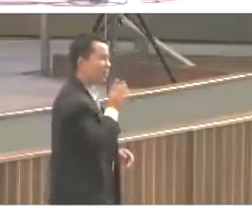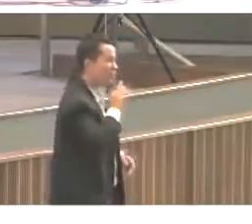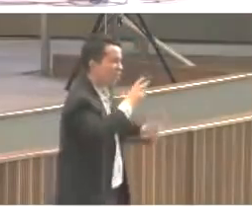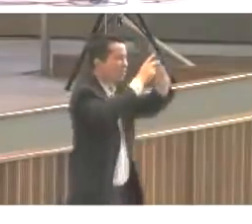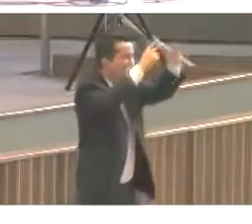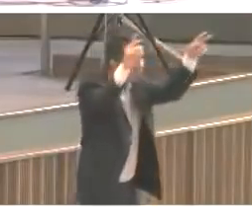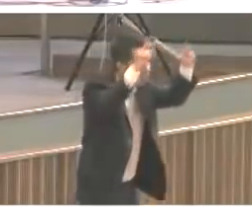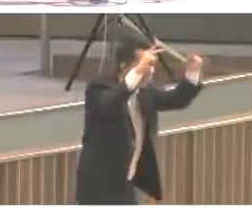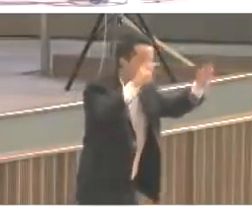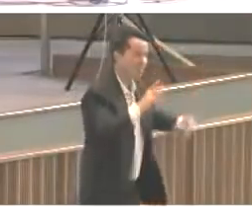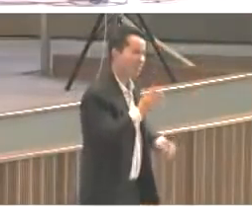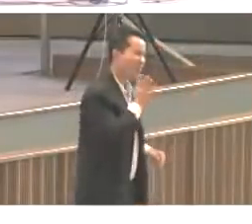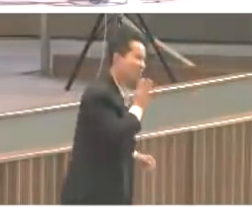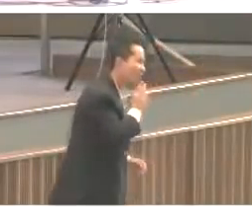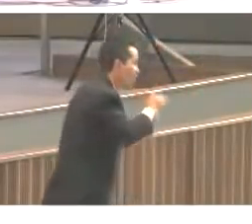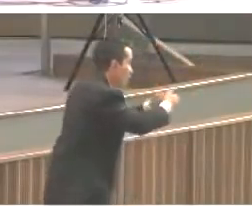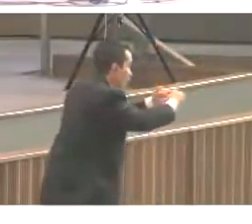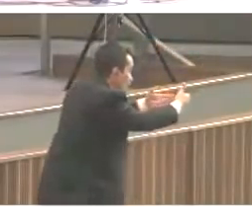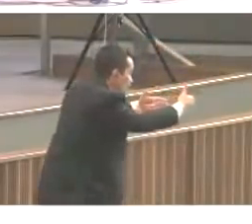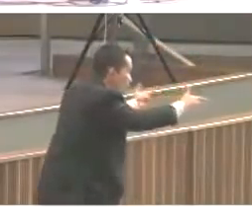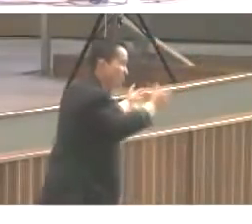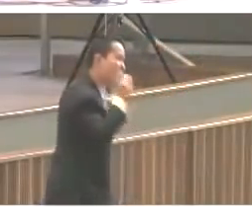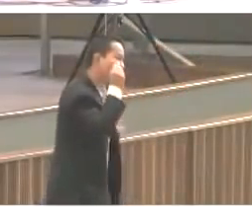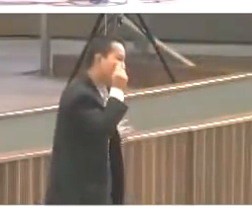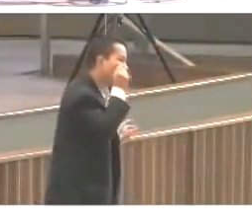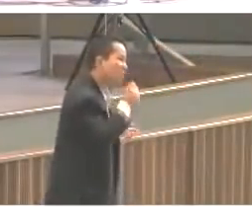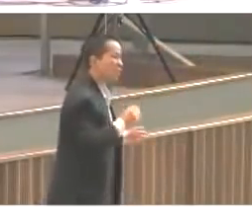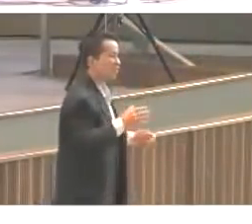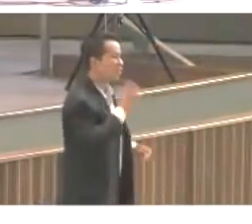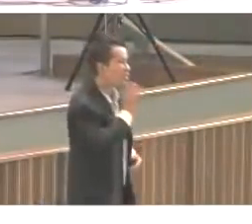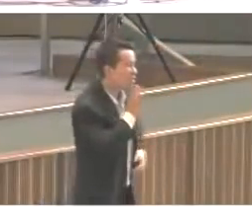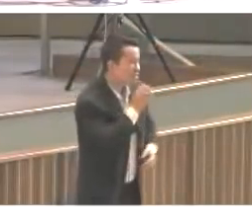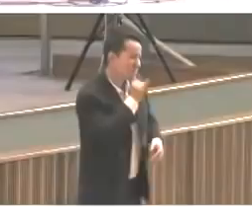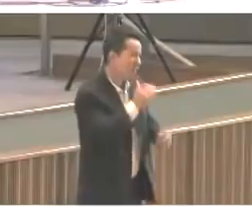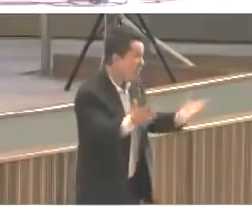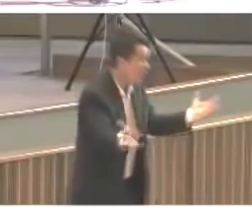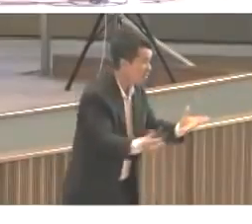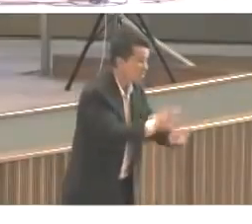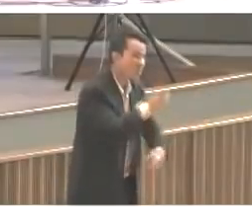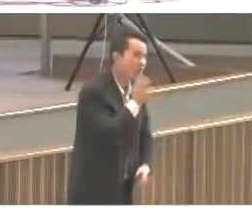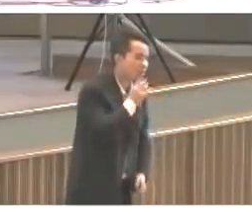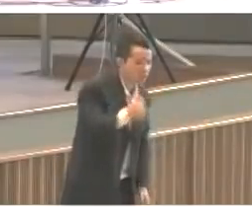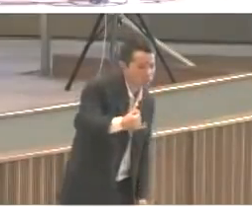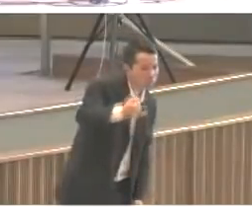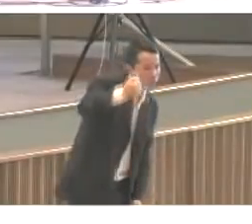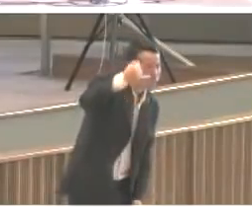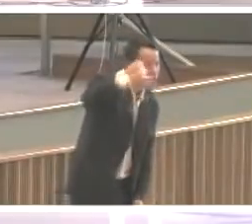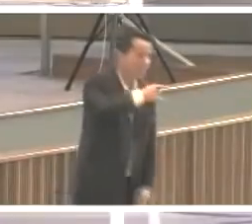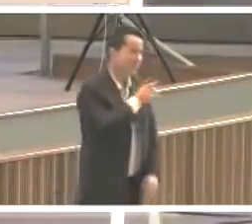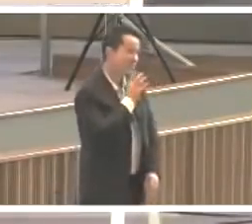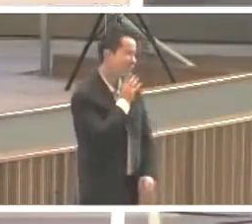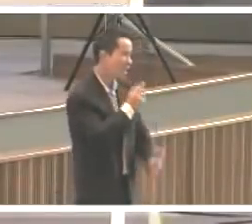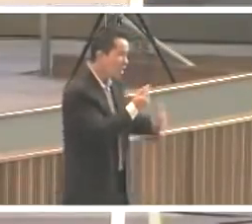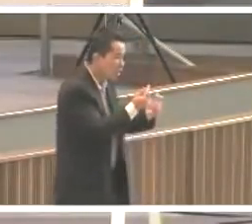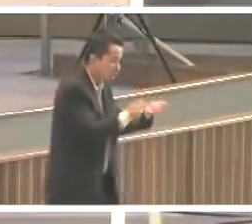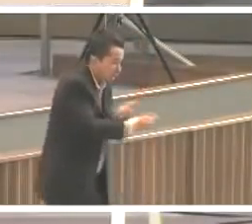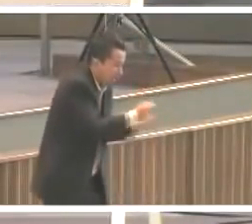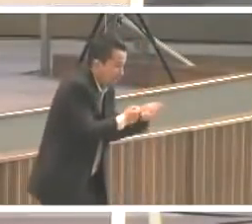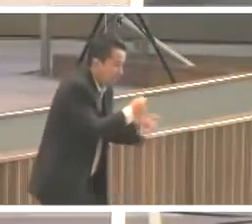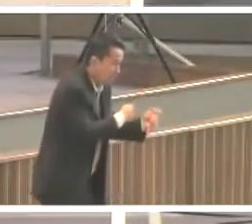olha, toma cuidado porque o juro vai baixar, então a aplicação não vai valer nada, você tem que pensar como é que você vai fazer com o teu